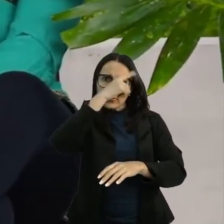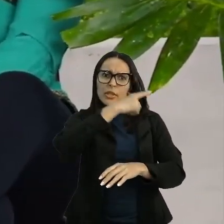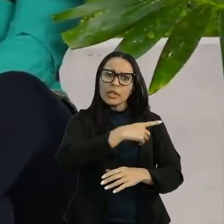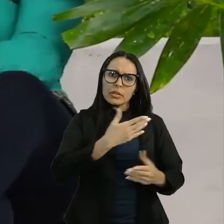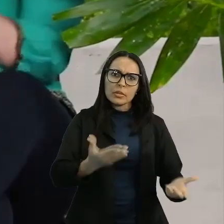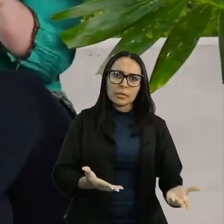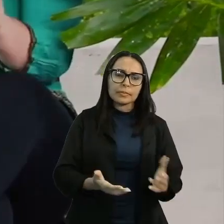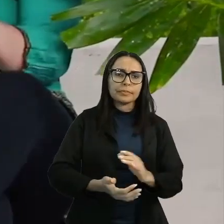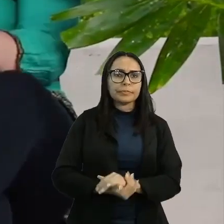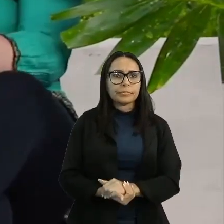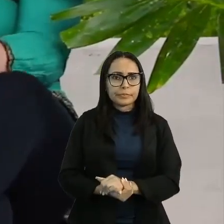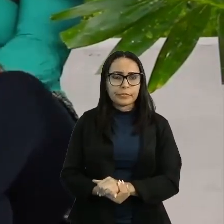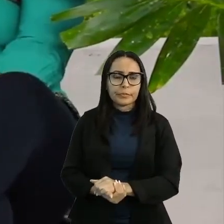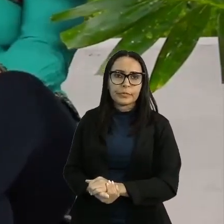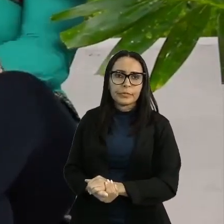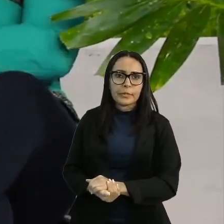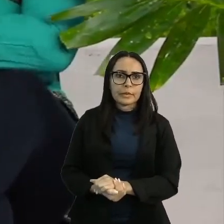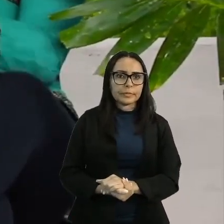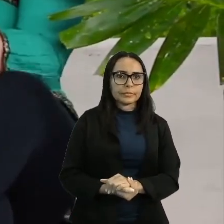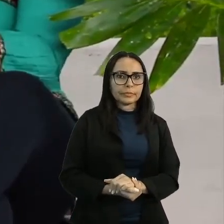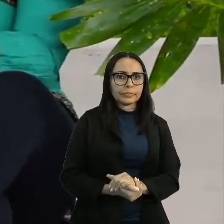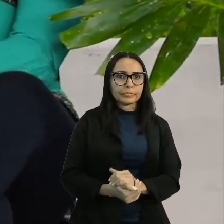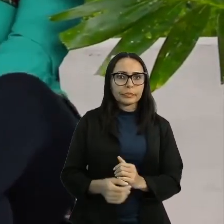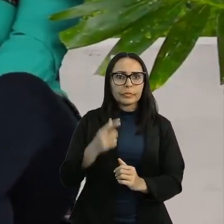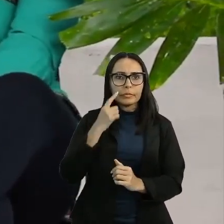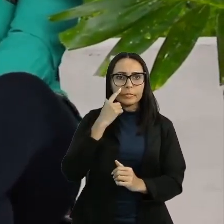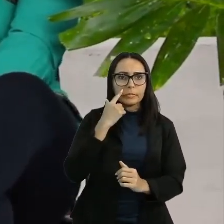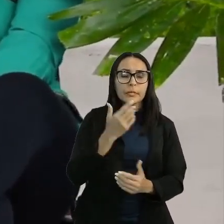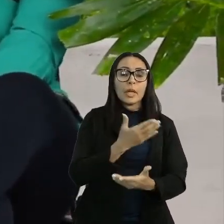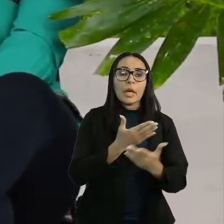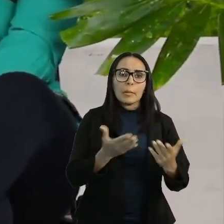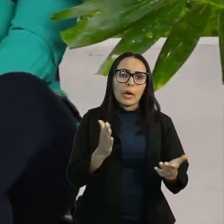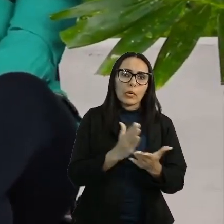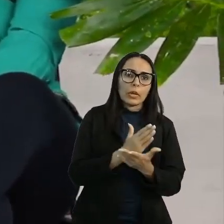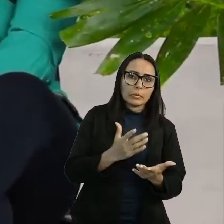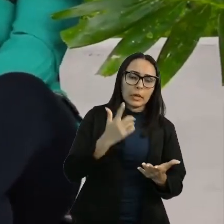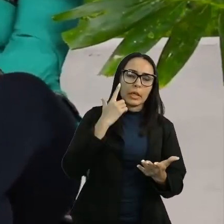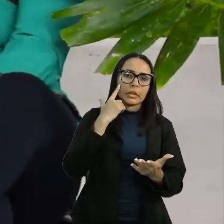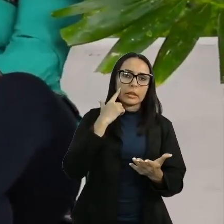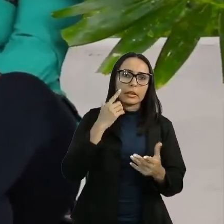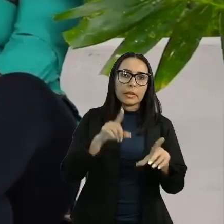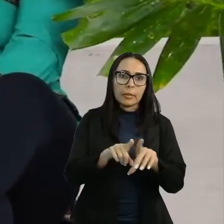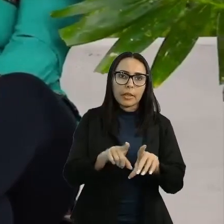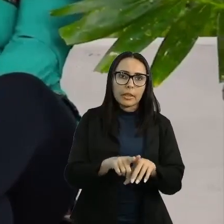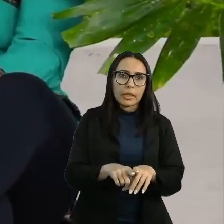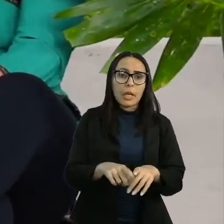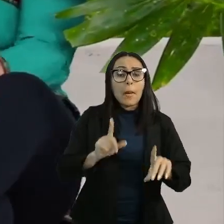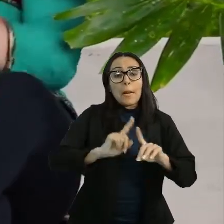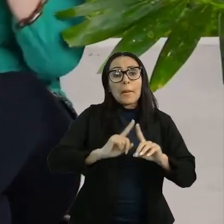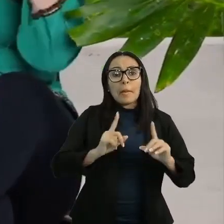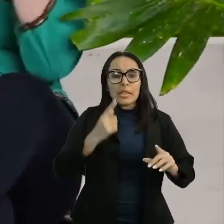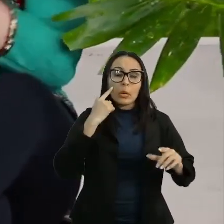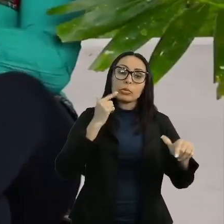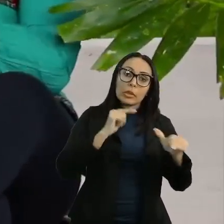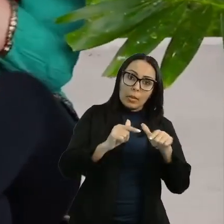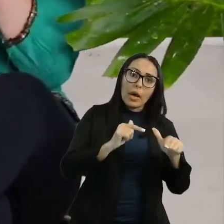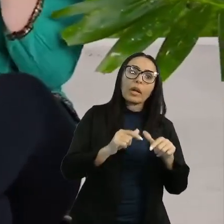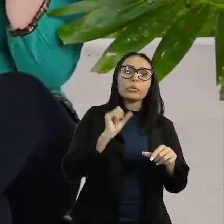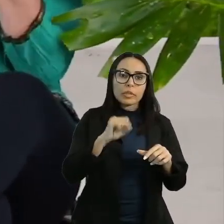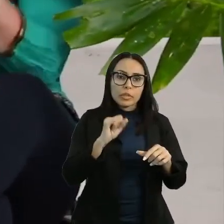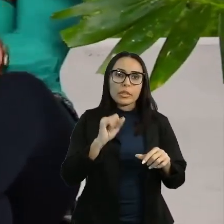sua vida e ver qual é o momento da manhã que você tem mais tempo, mais disponibilidade para isso, se é pela manhã ou então se é já no final